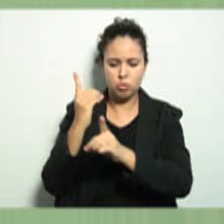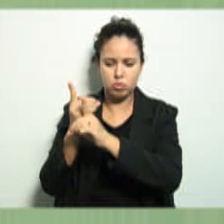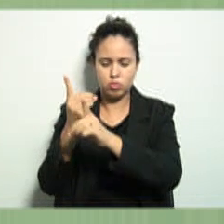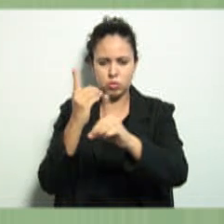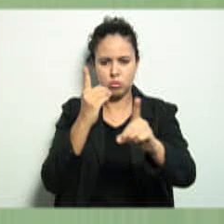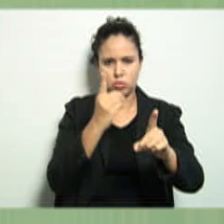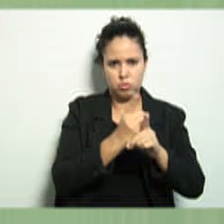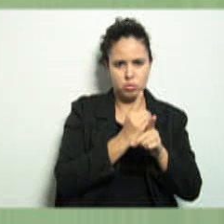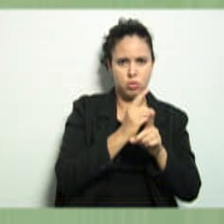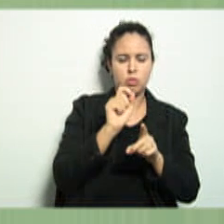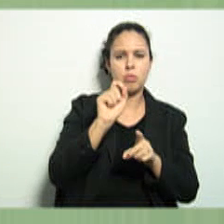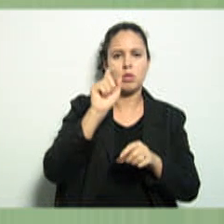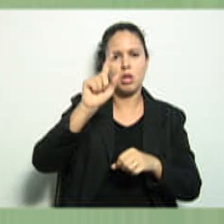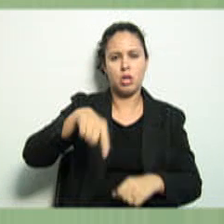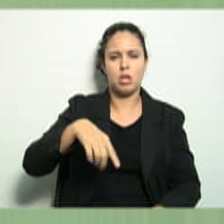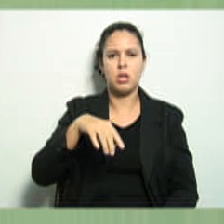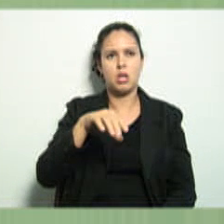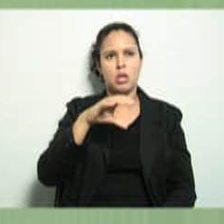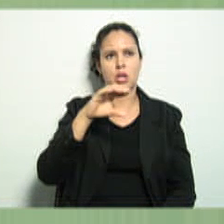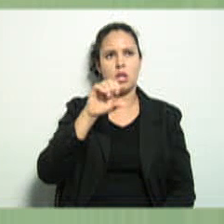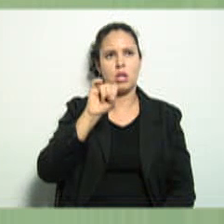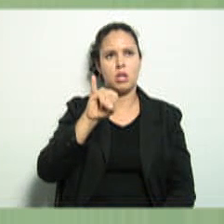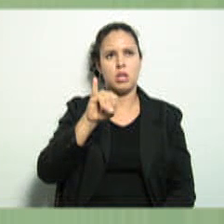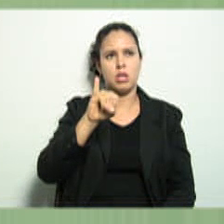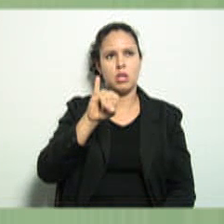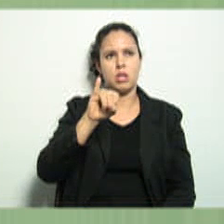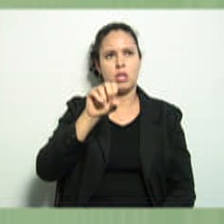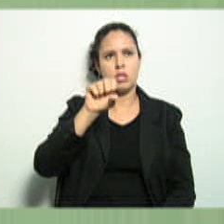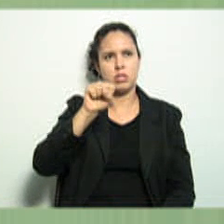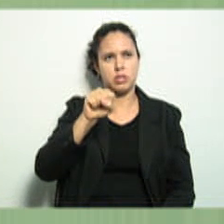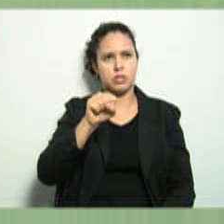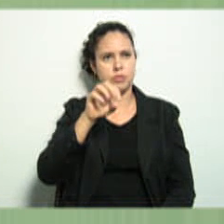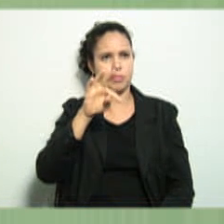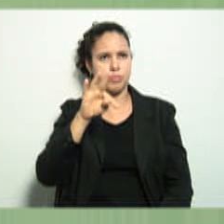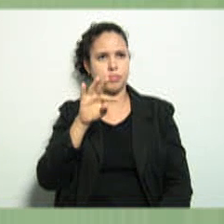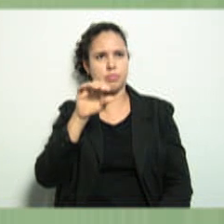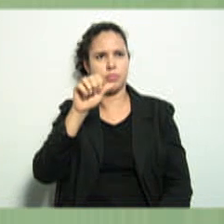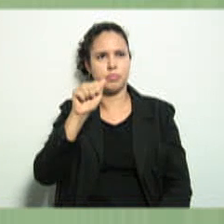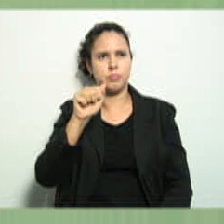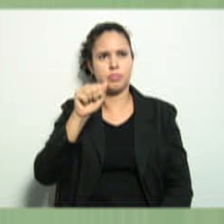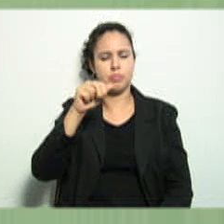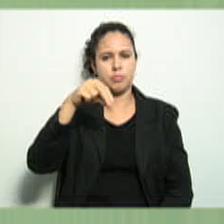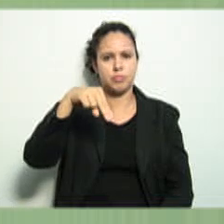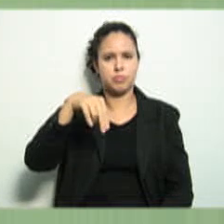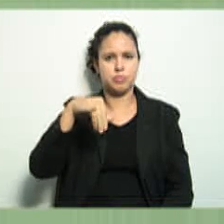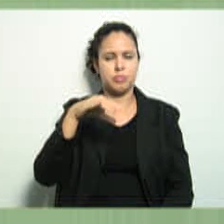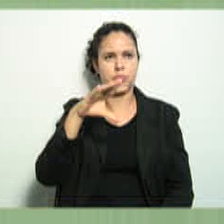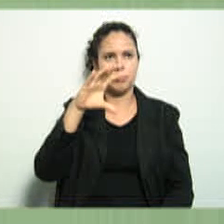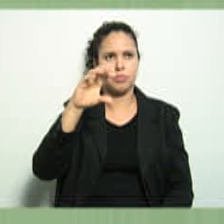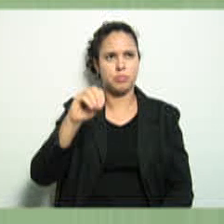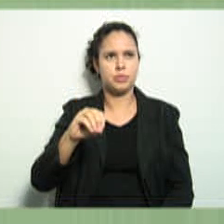estanho e iniciou aí o nosso ciclo contribuindo com a siderurgia nacional.